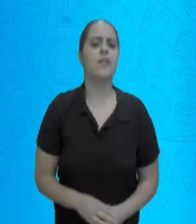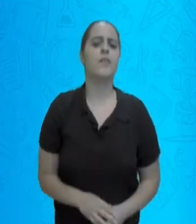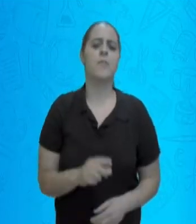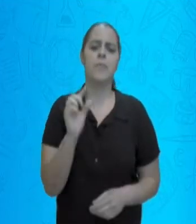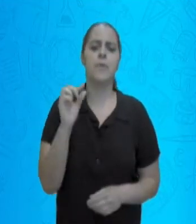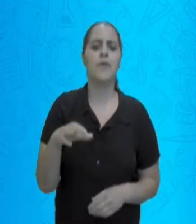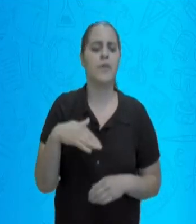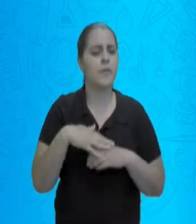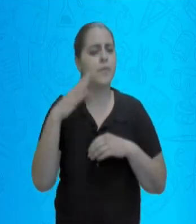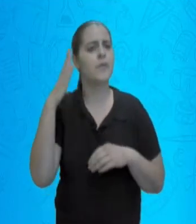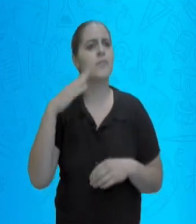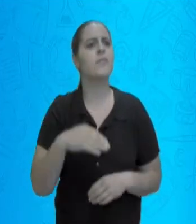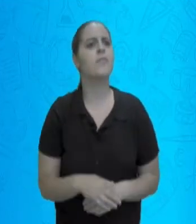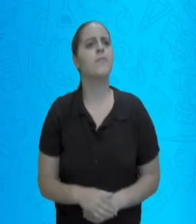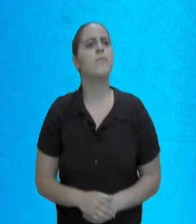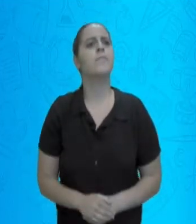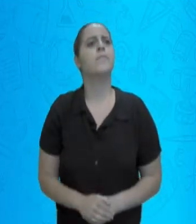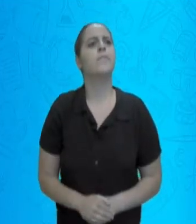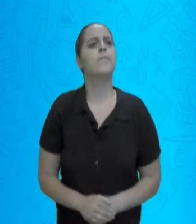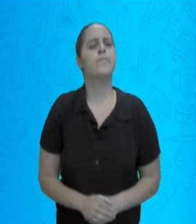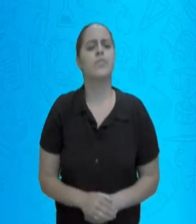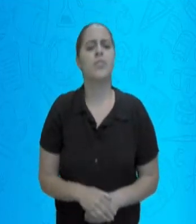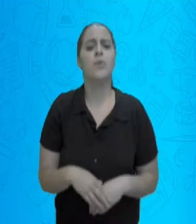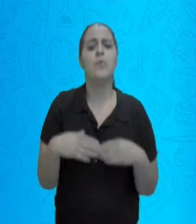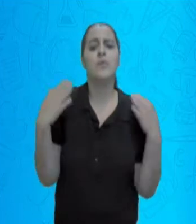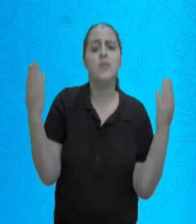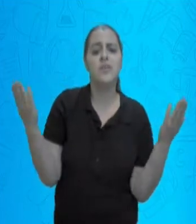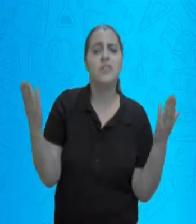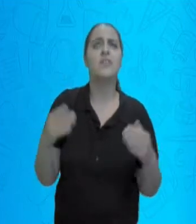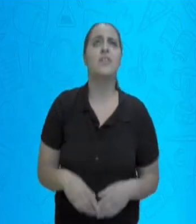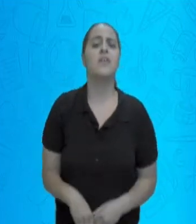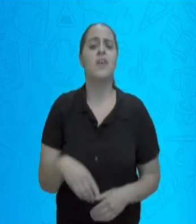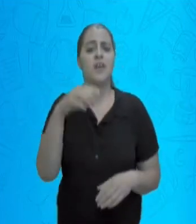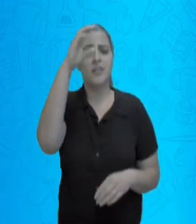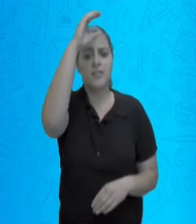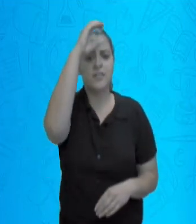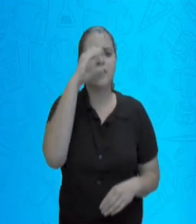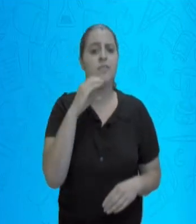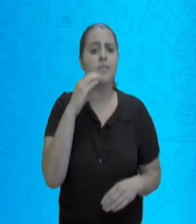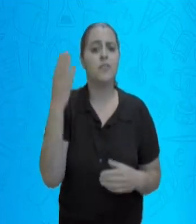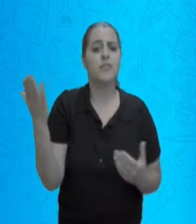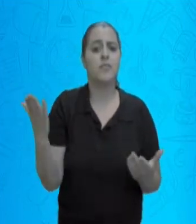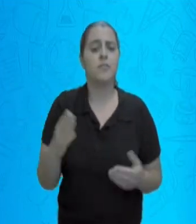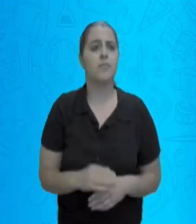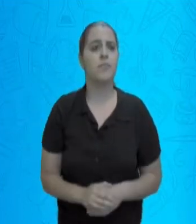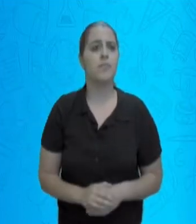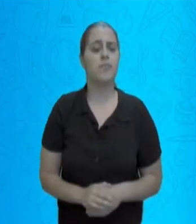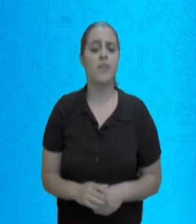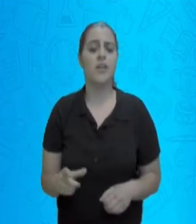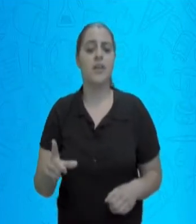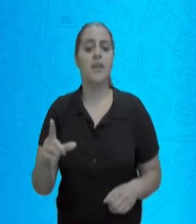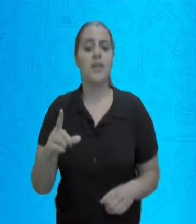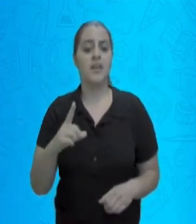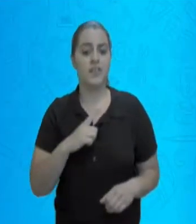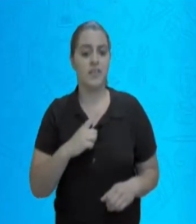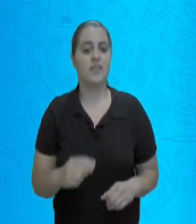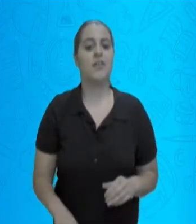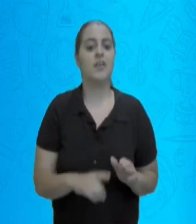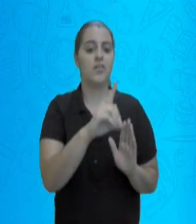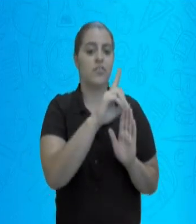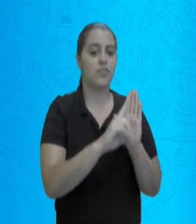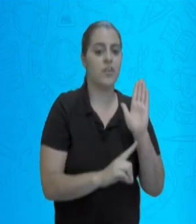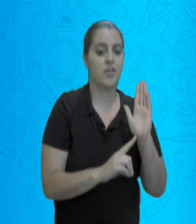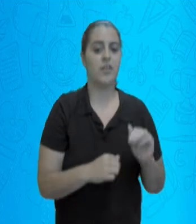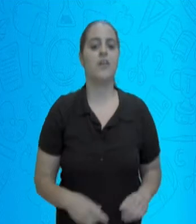isso nessa aula. Mas o que é ser um cidadão? Ser cidadão é ter direito à